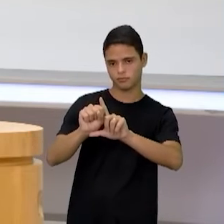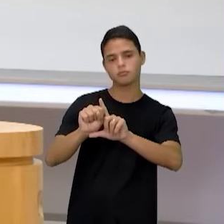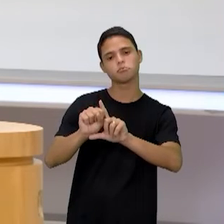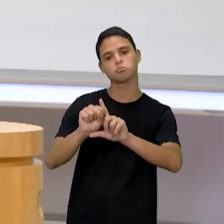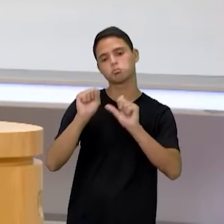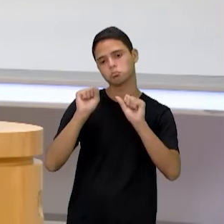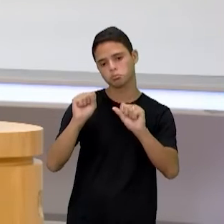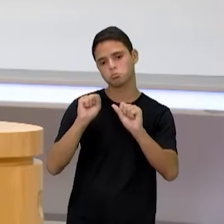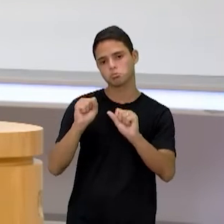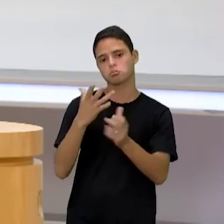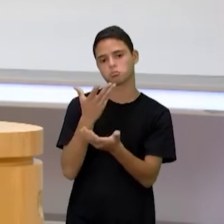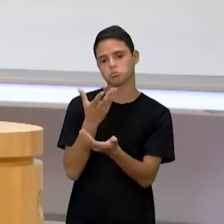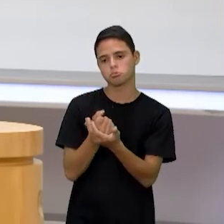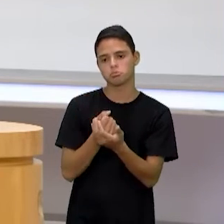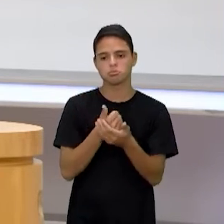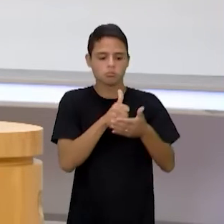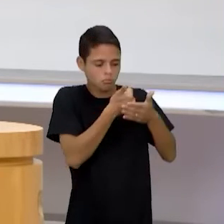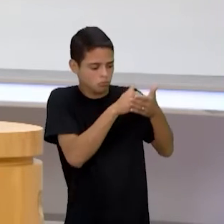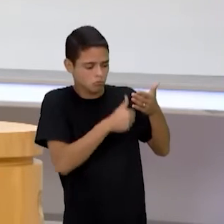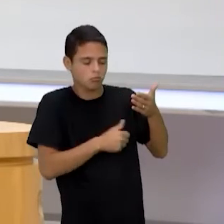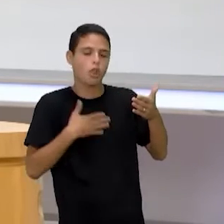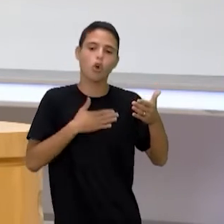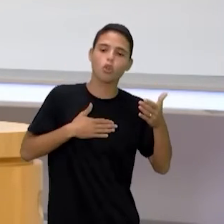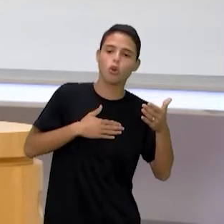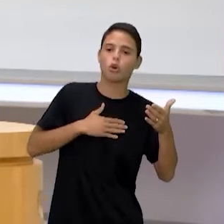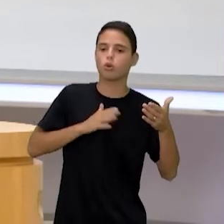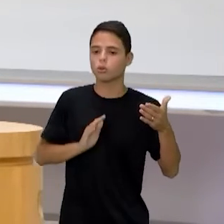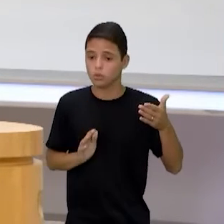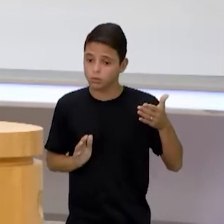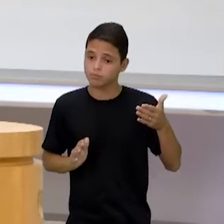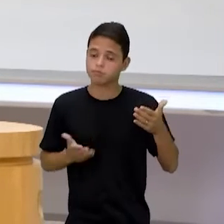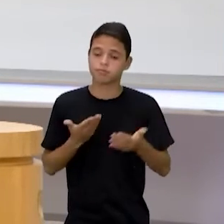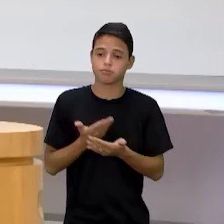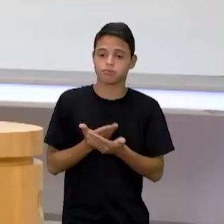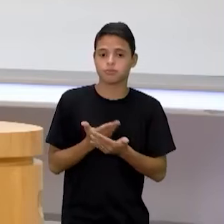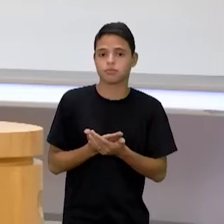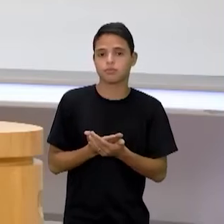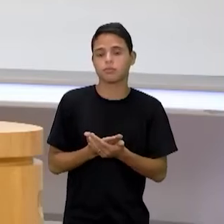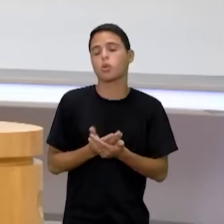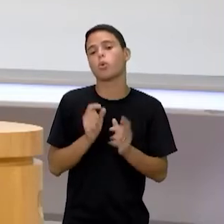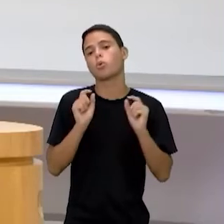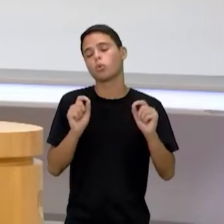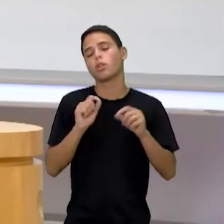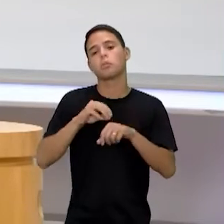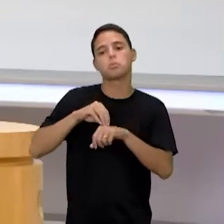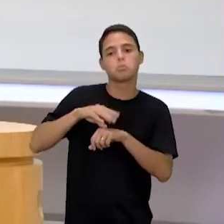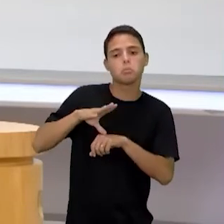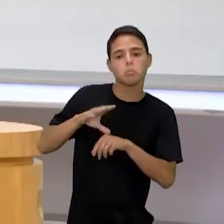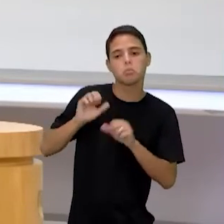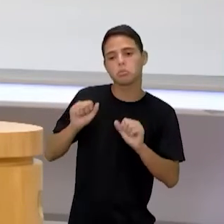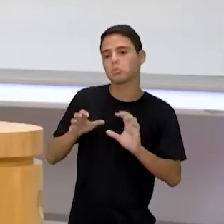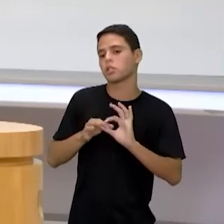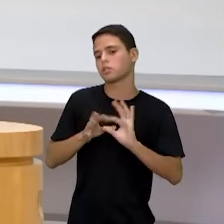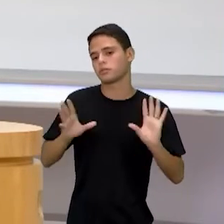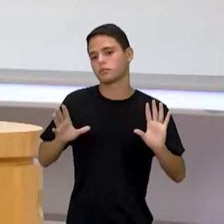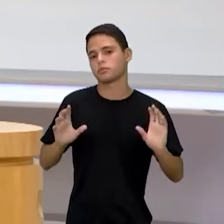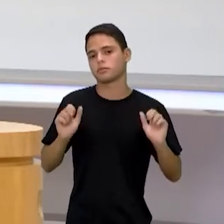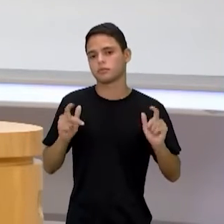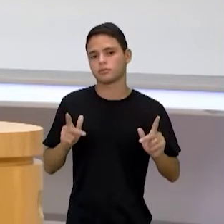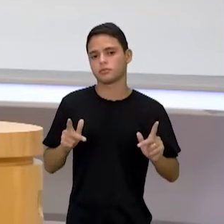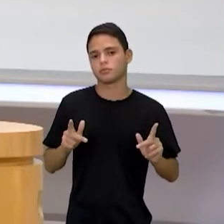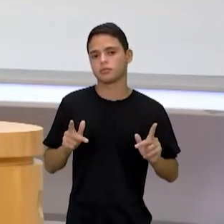Code, para que vocês, então, possam estar avaliando a nossa aula e dizendo o que vocês acharam dessa aula,